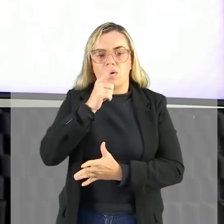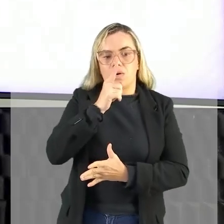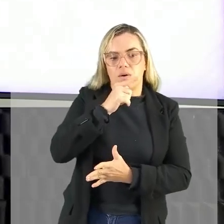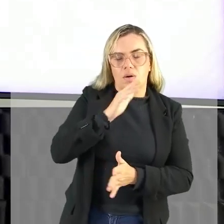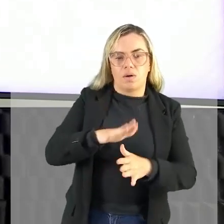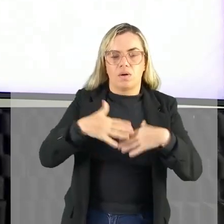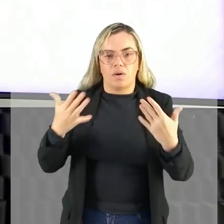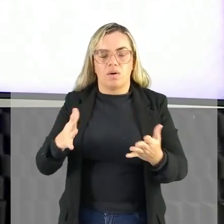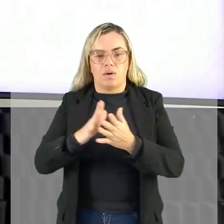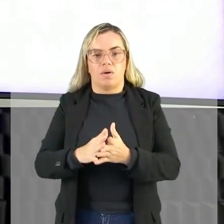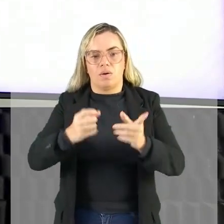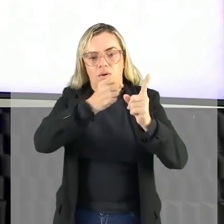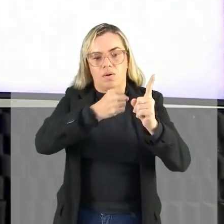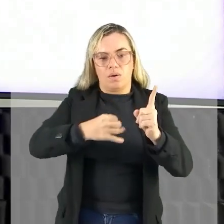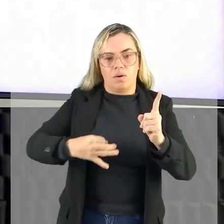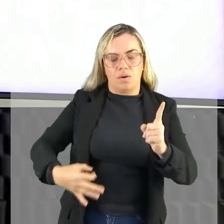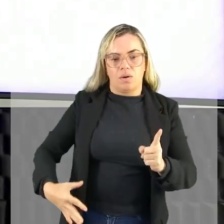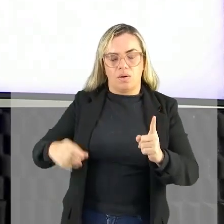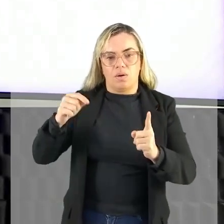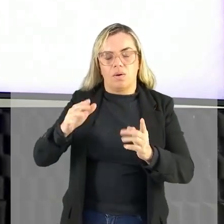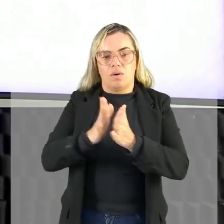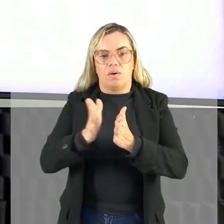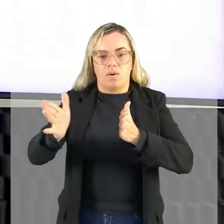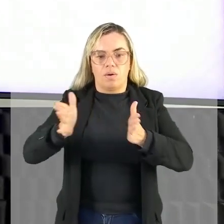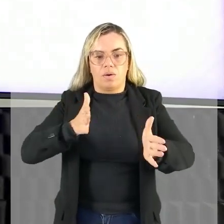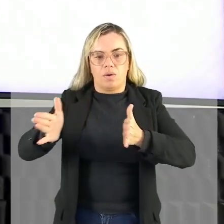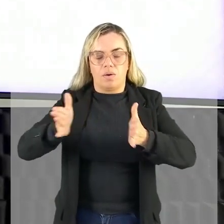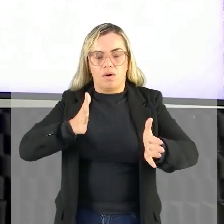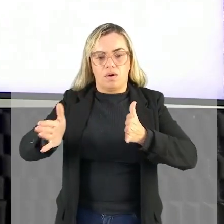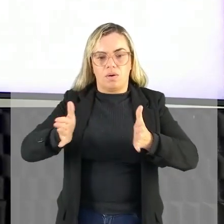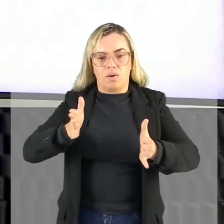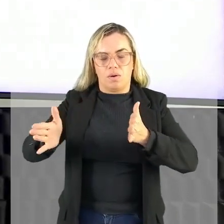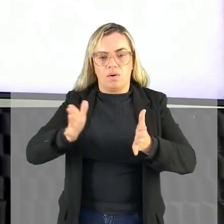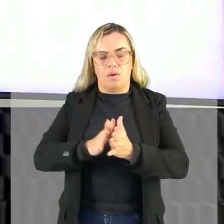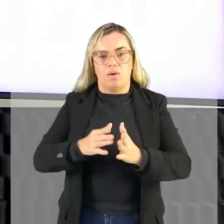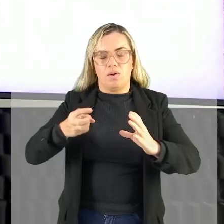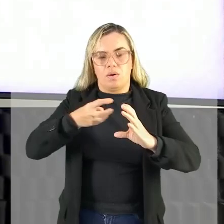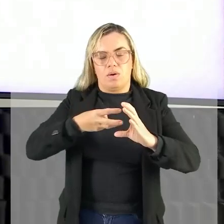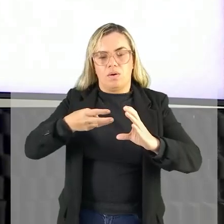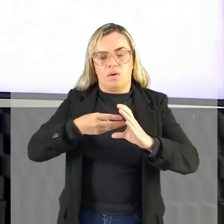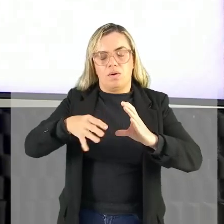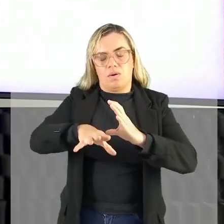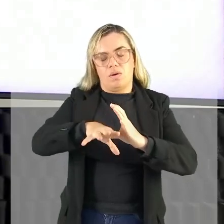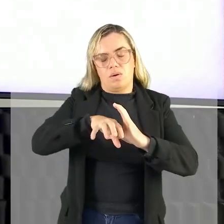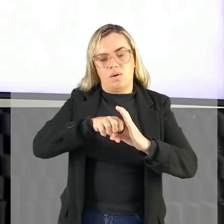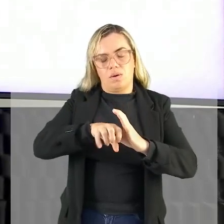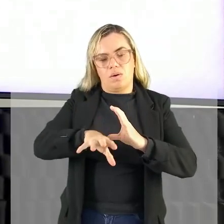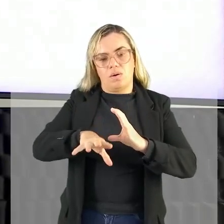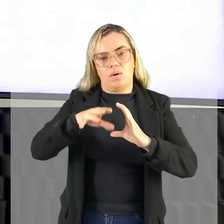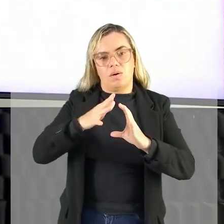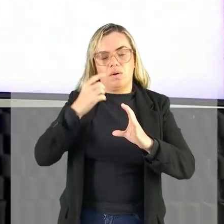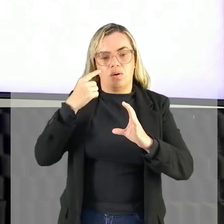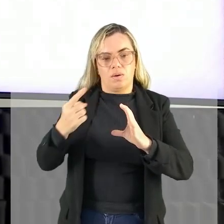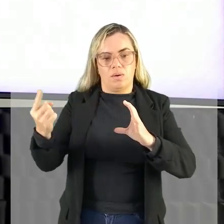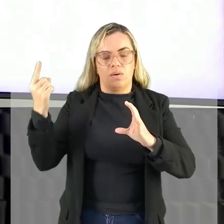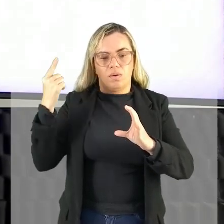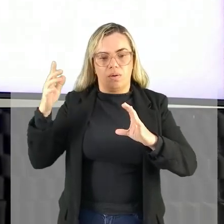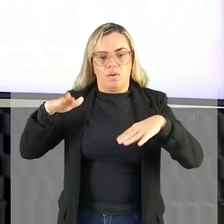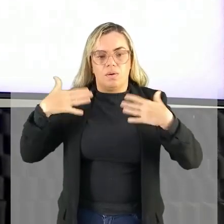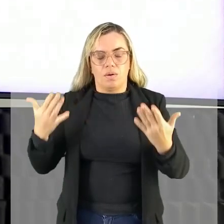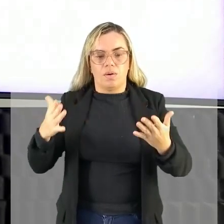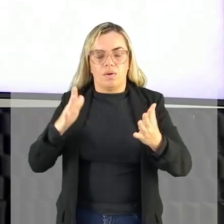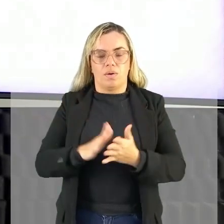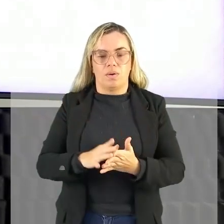apenas descrevendo, né, uma fase da respiração celular, né, a fase aqui da cadeia